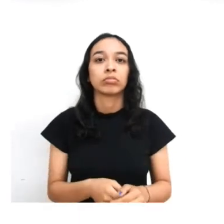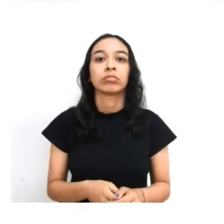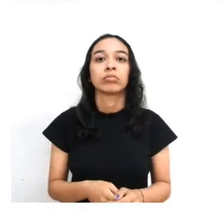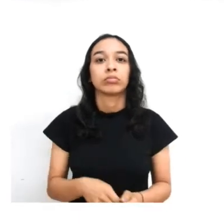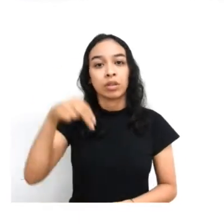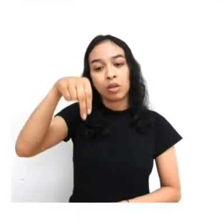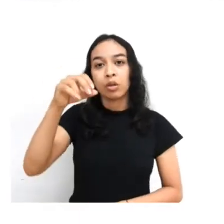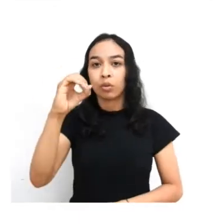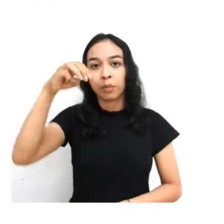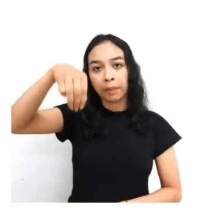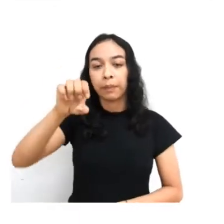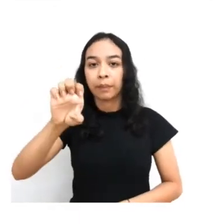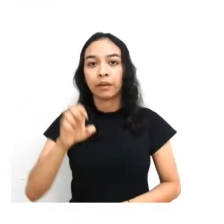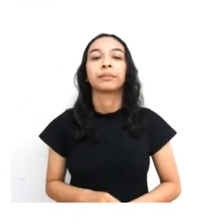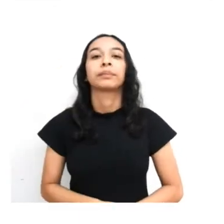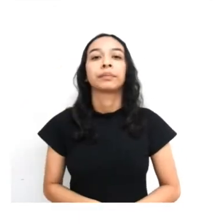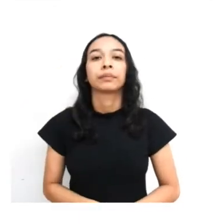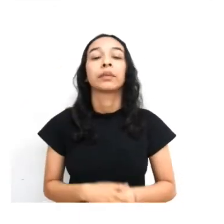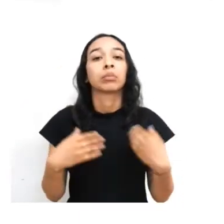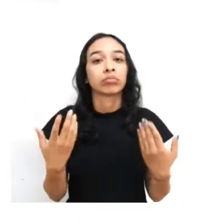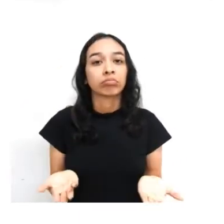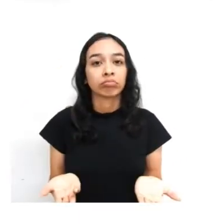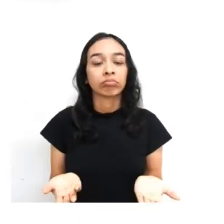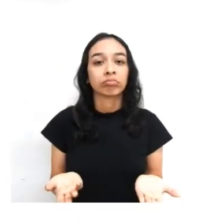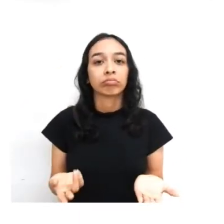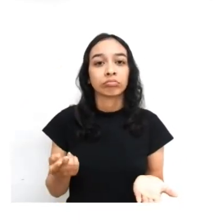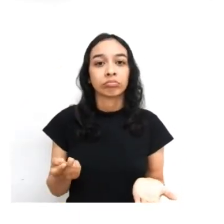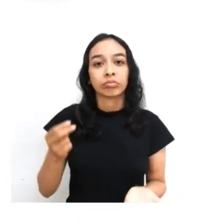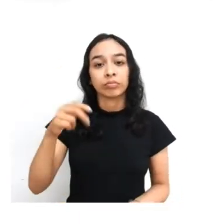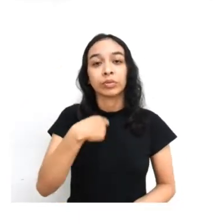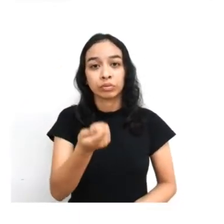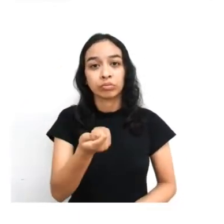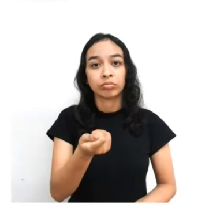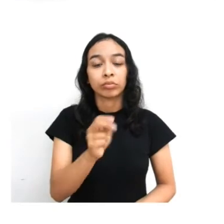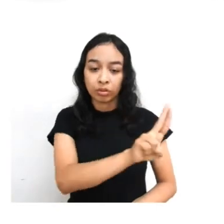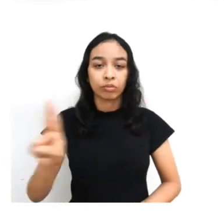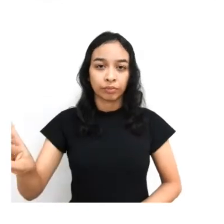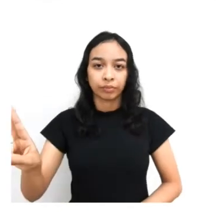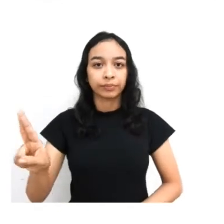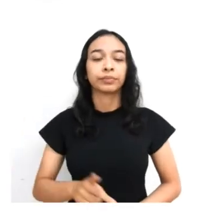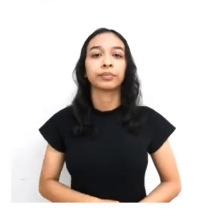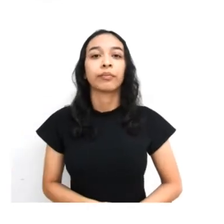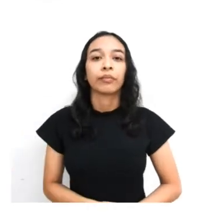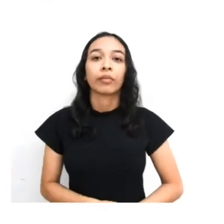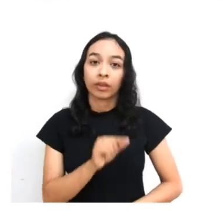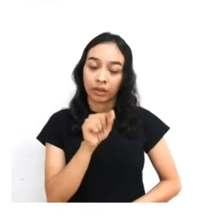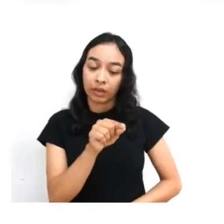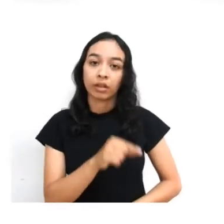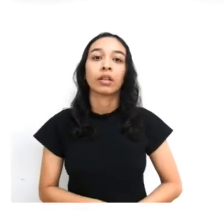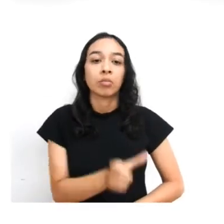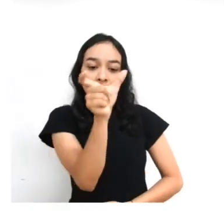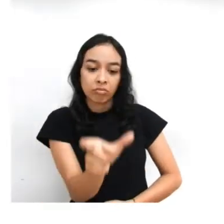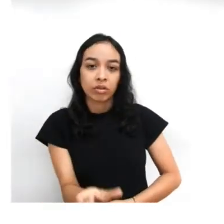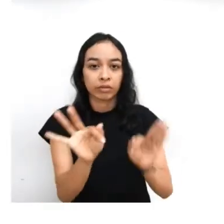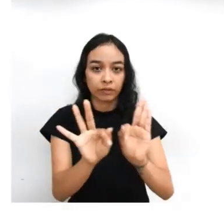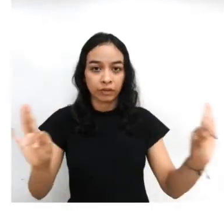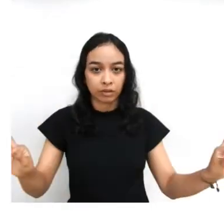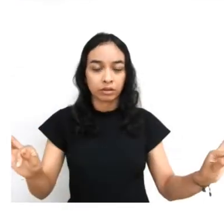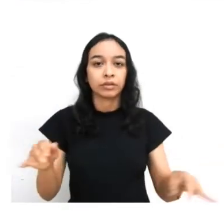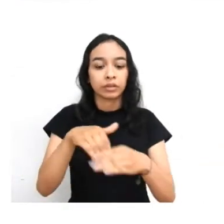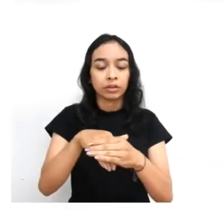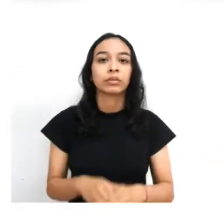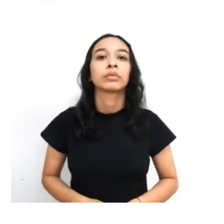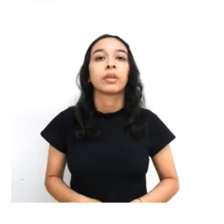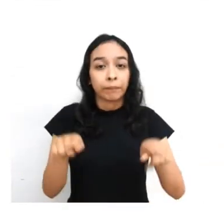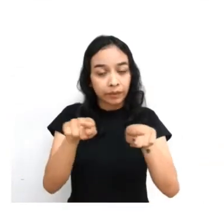seja, nome. Ele é, no caso, o sujeito da frase e também